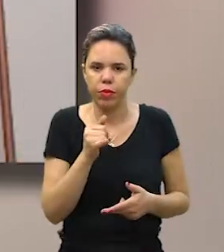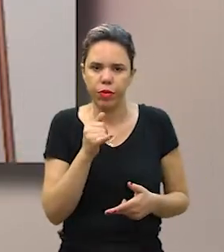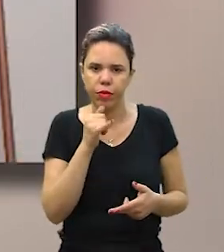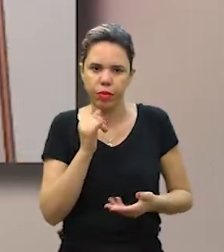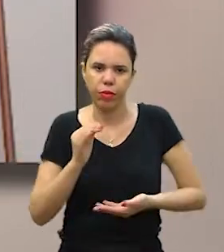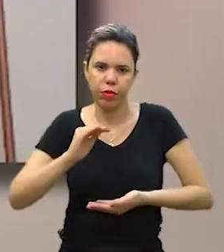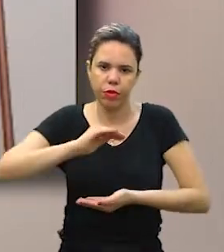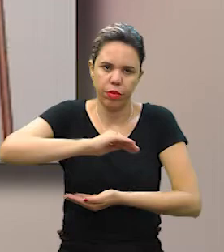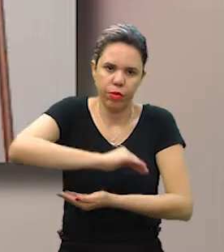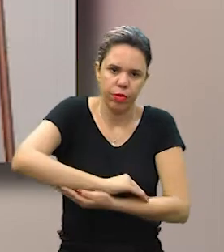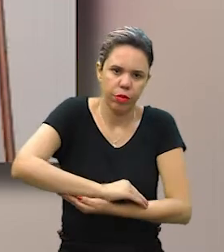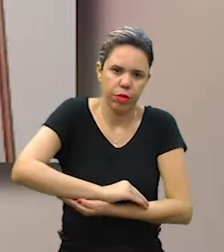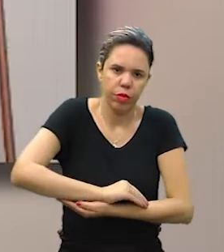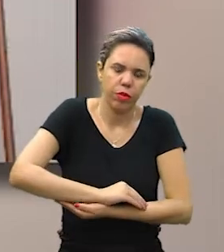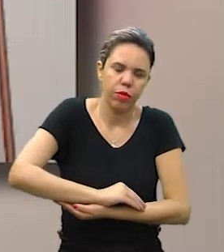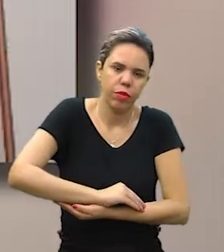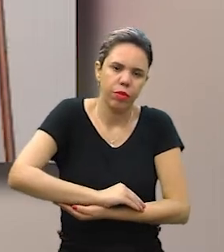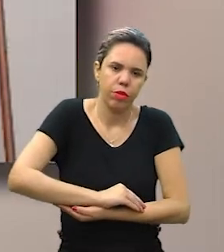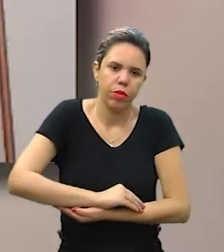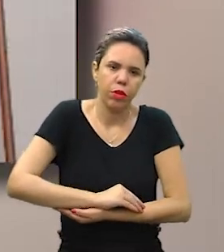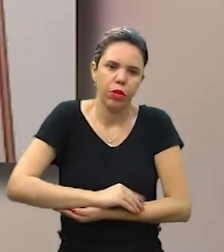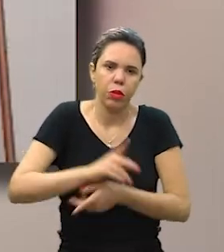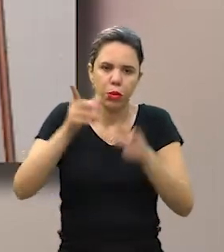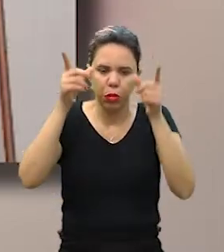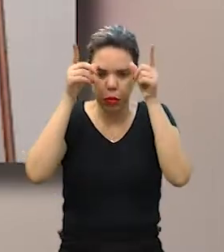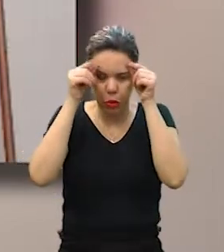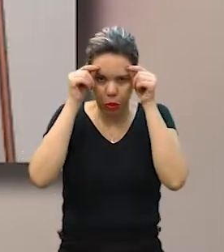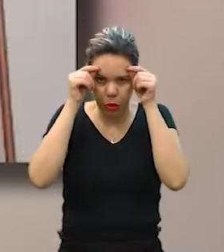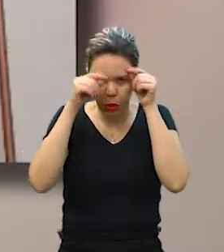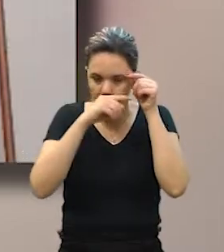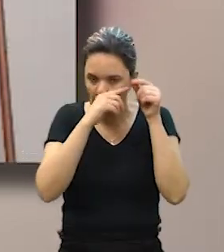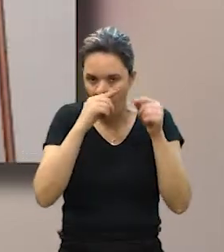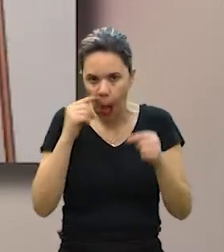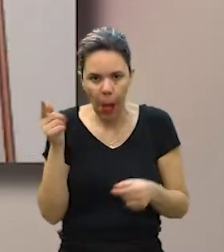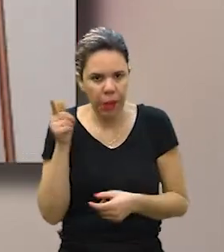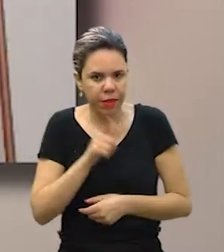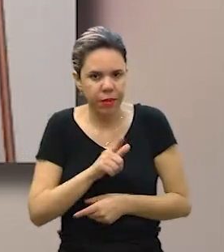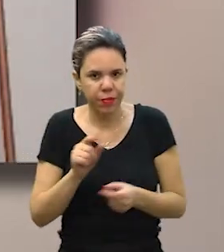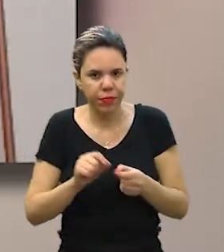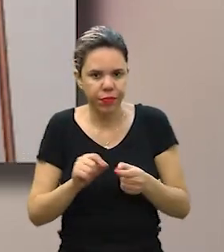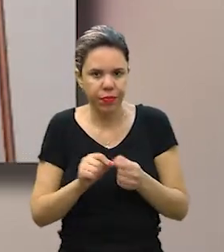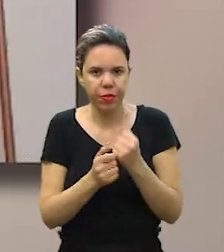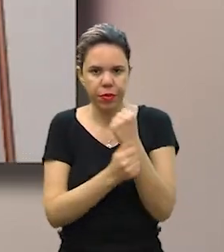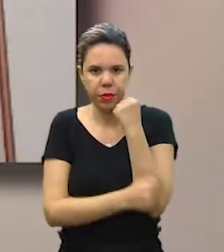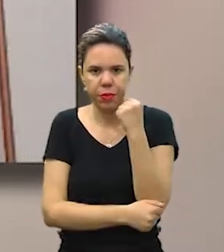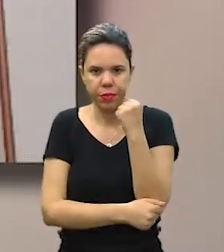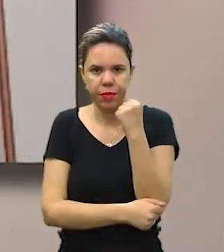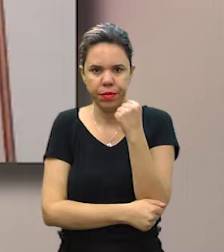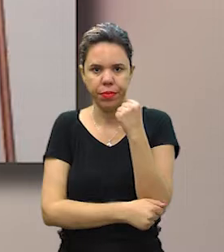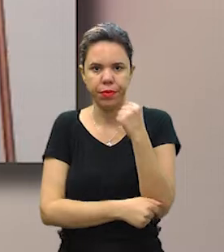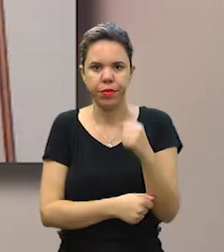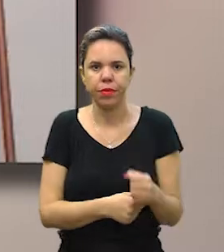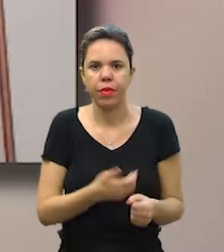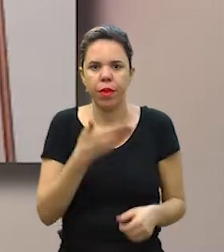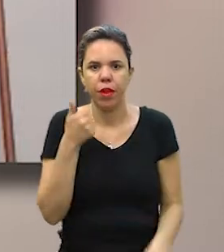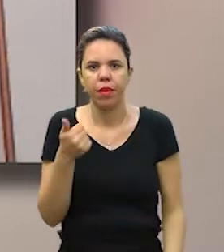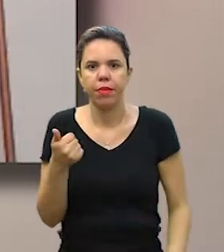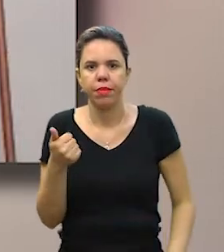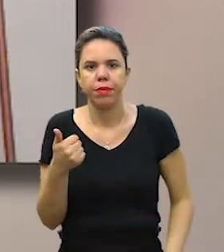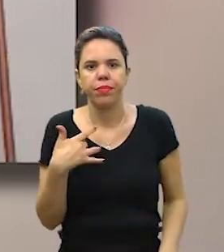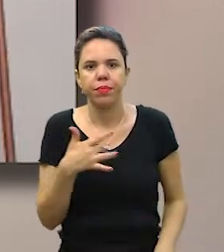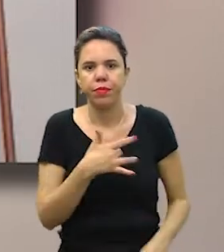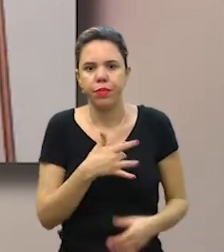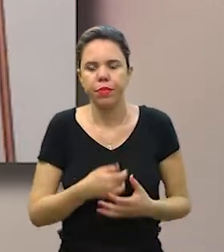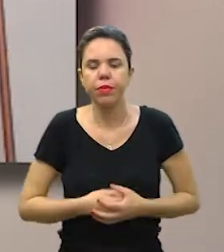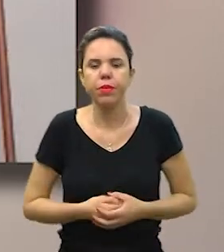colocar em posição de cócoras, já vai aliviar bastante. Esse bebê vai conseguir fazer o cocôzinho e já vai melhorar